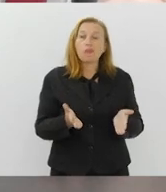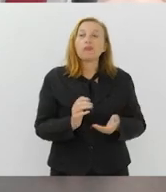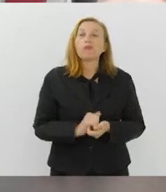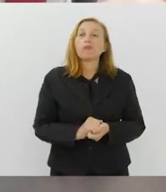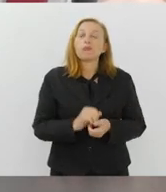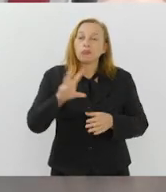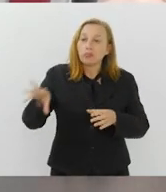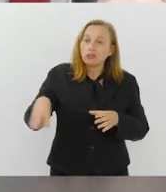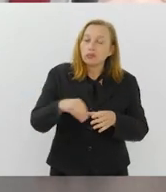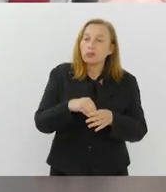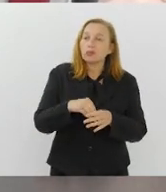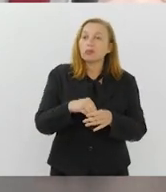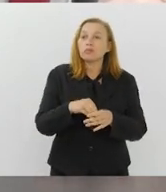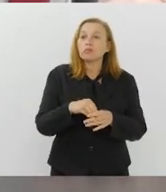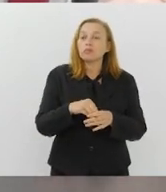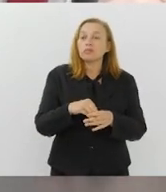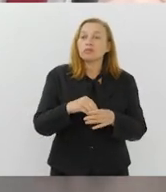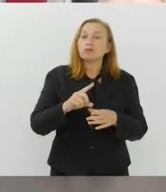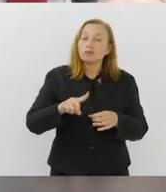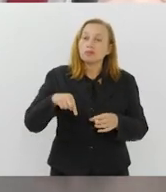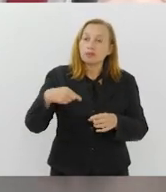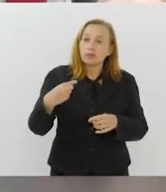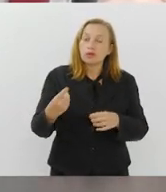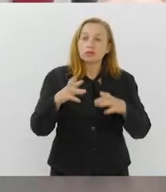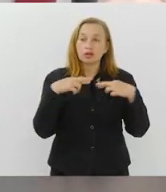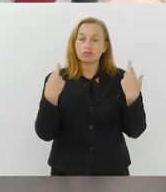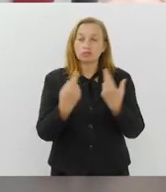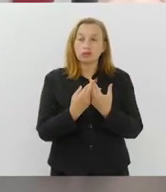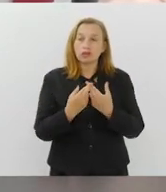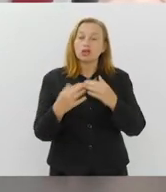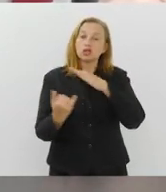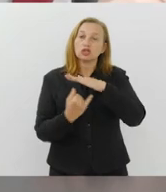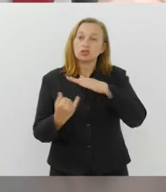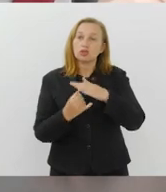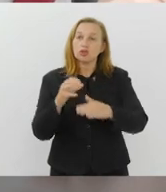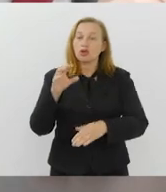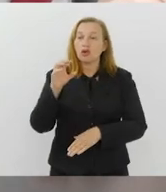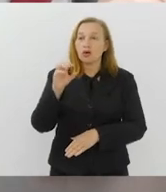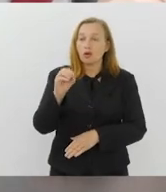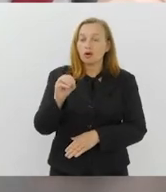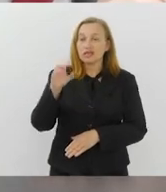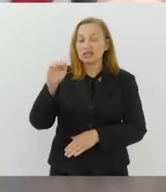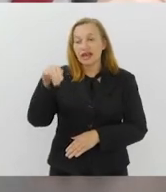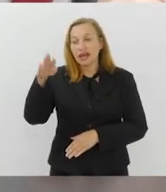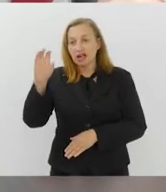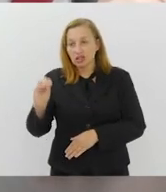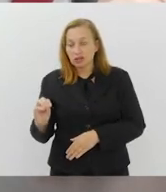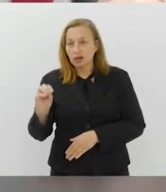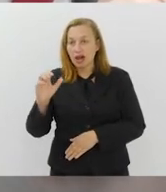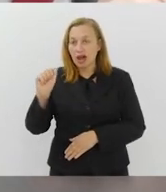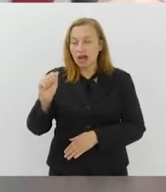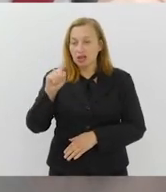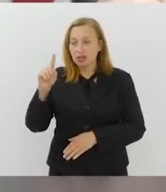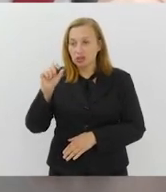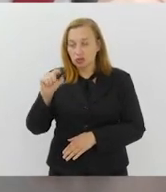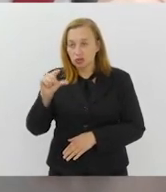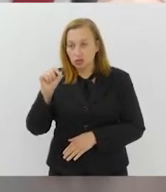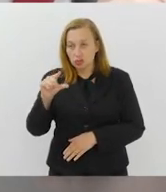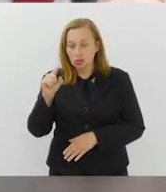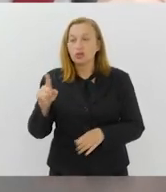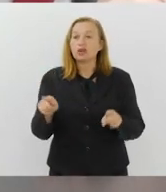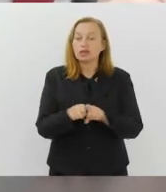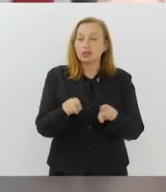inclui para a próxima reunião. O Instituto Oceano Azul, o Ministério da Saúde, representado pelo Conselho Nacional de